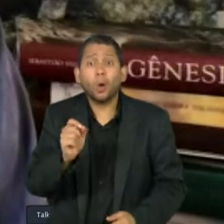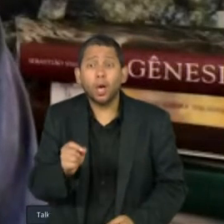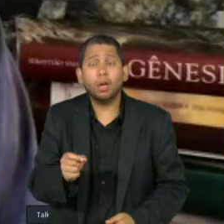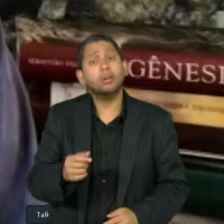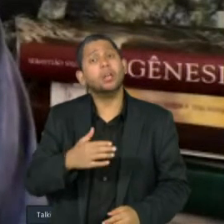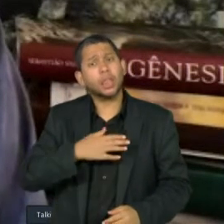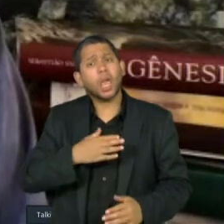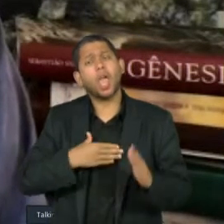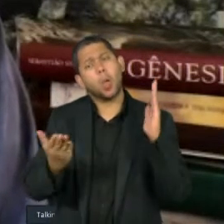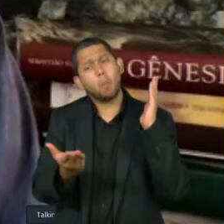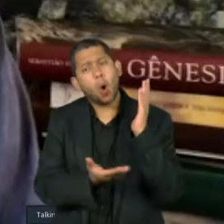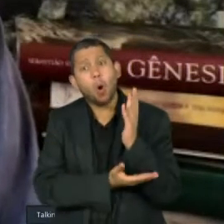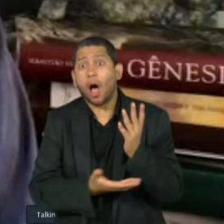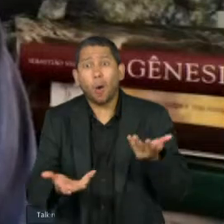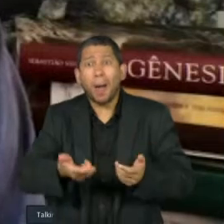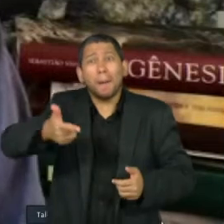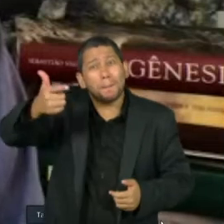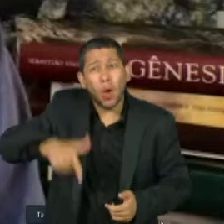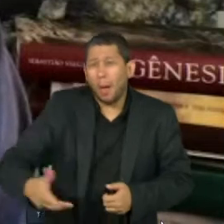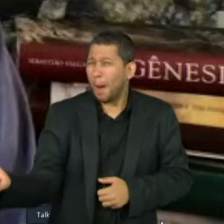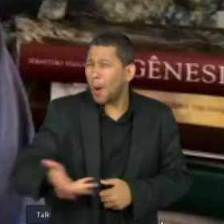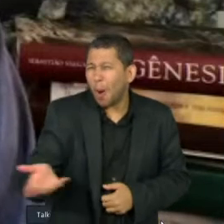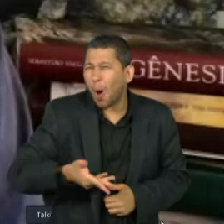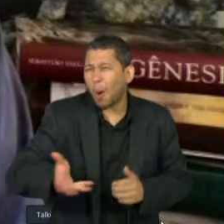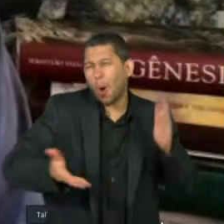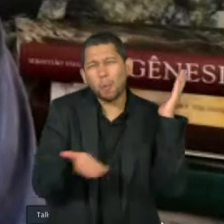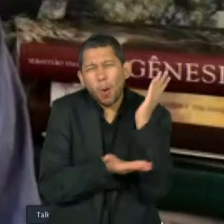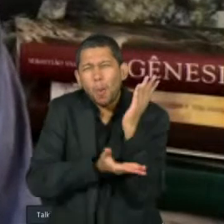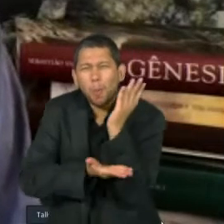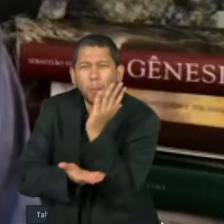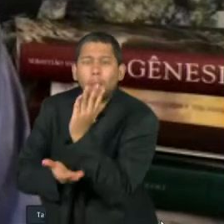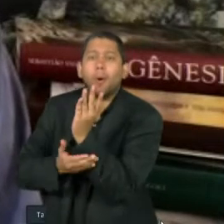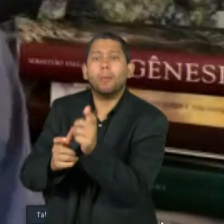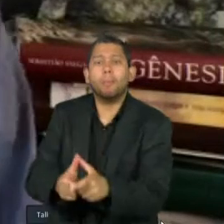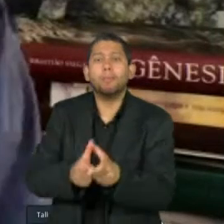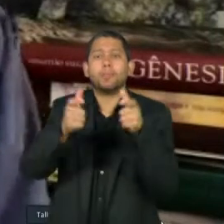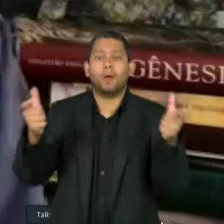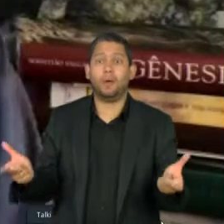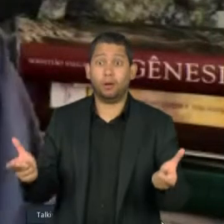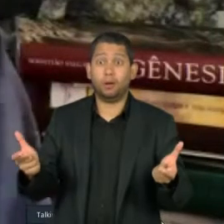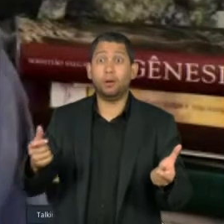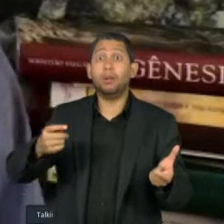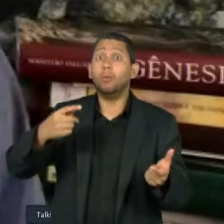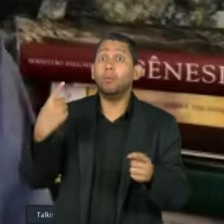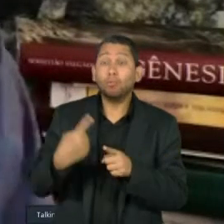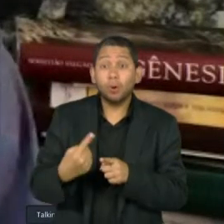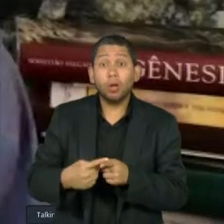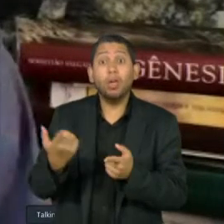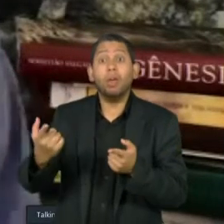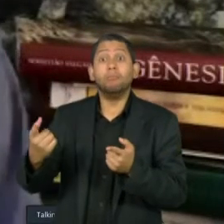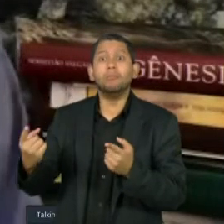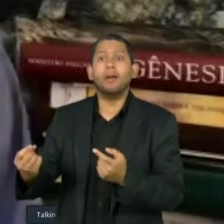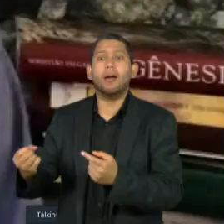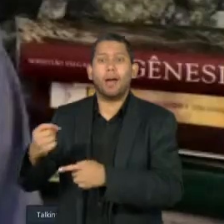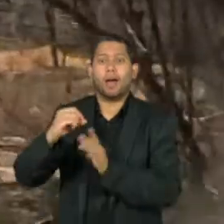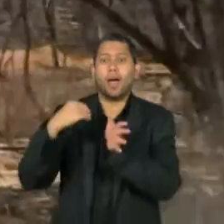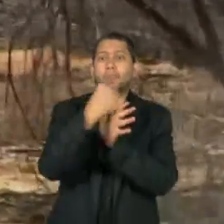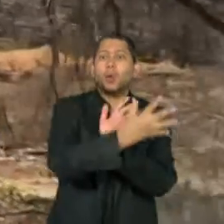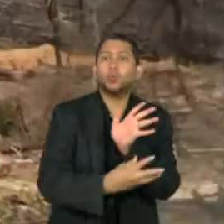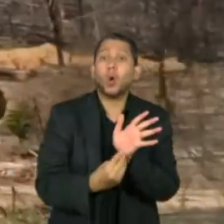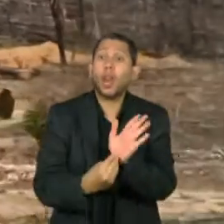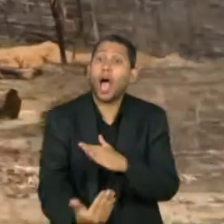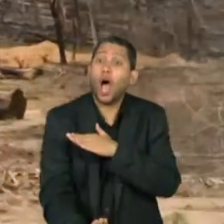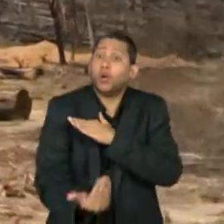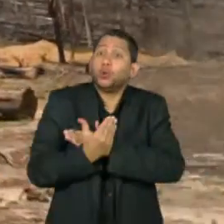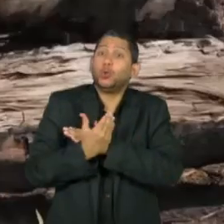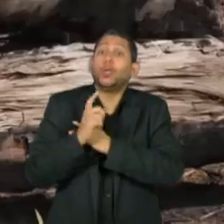a disrupção, né, da nossa maravilhosa máquina de chuva, que é a Amazônia. É como se